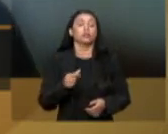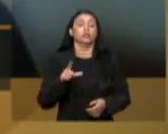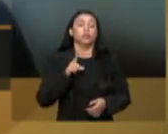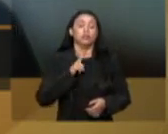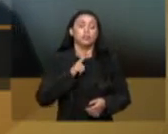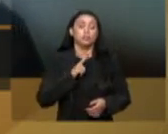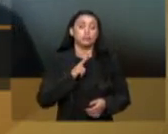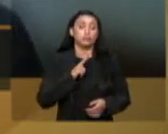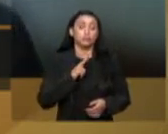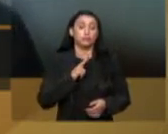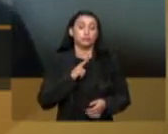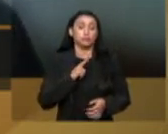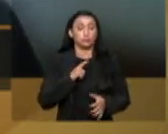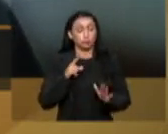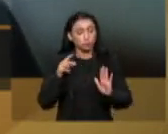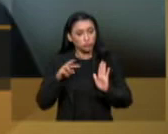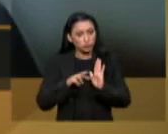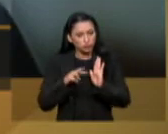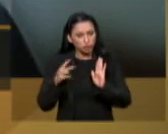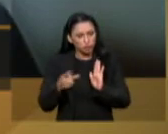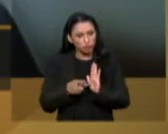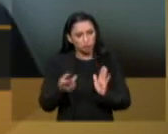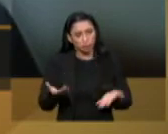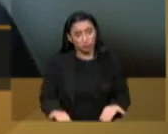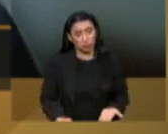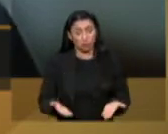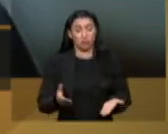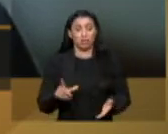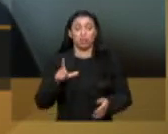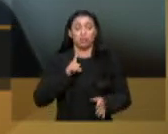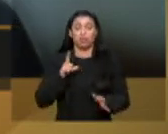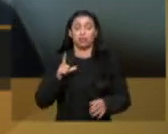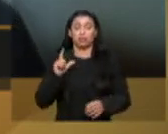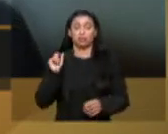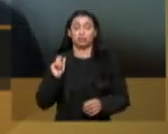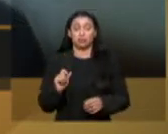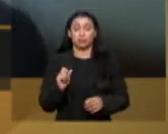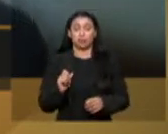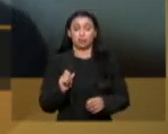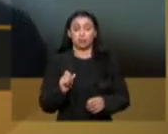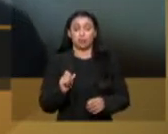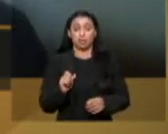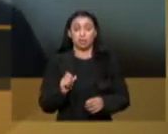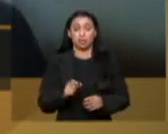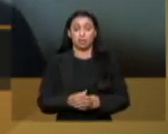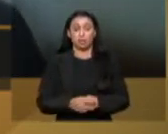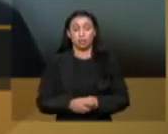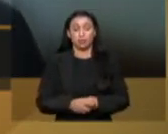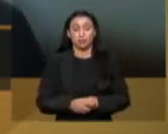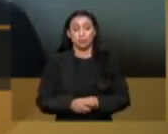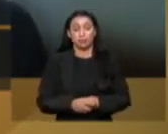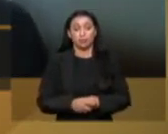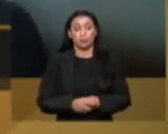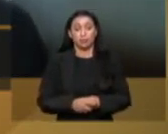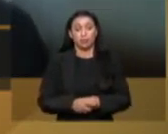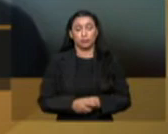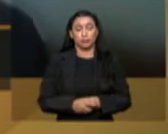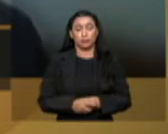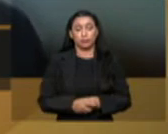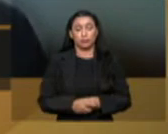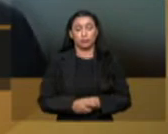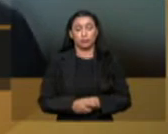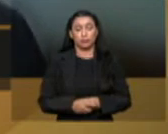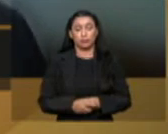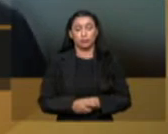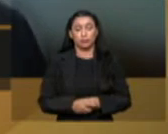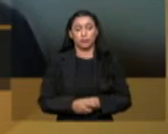lei em sentido estrito, que exista nelas uma carga, sim, de